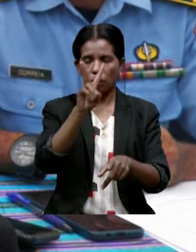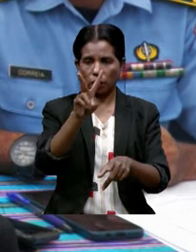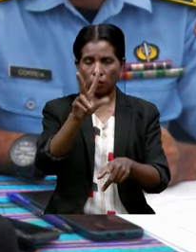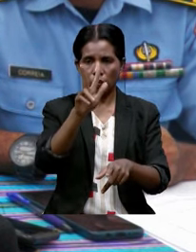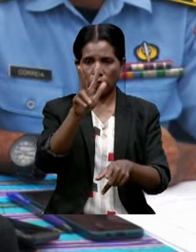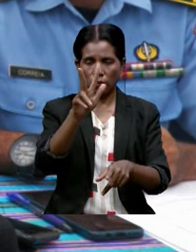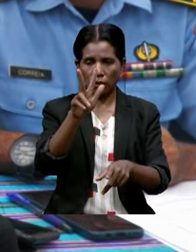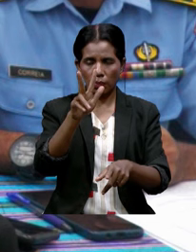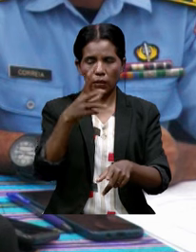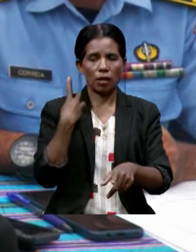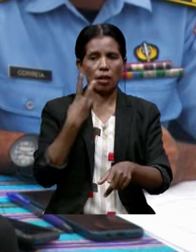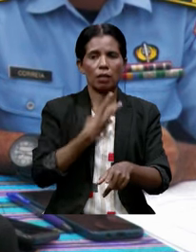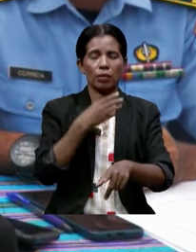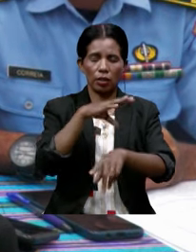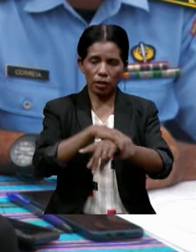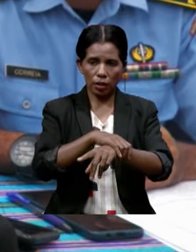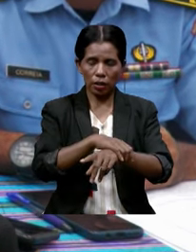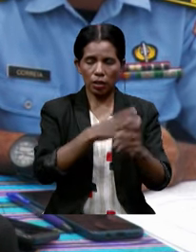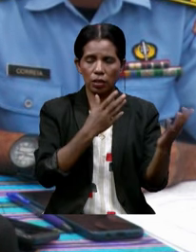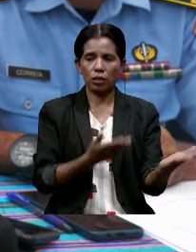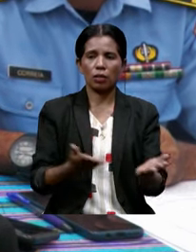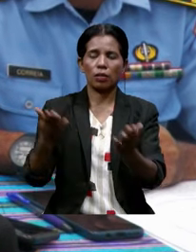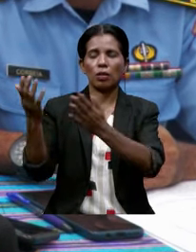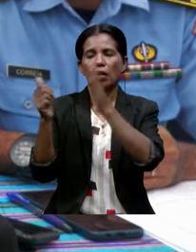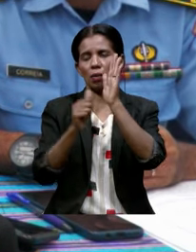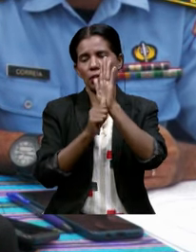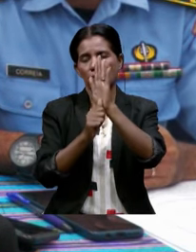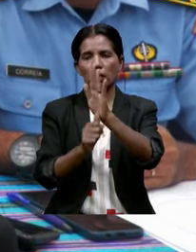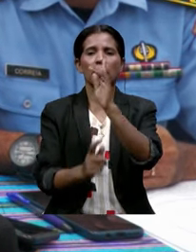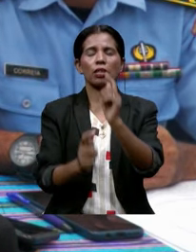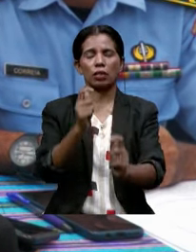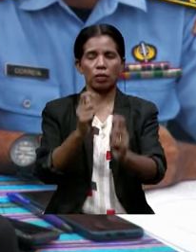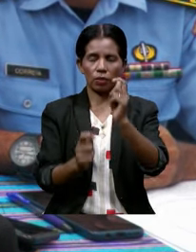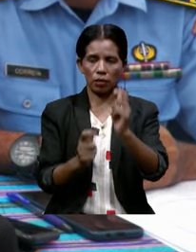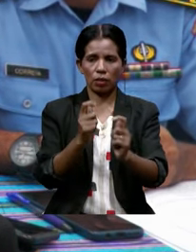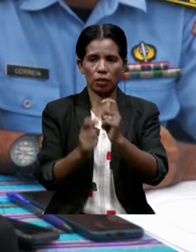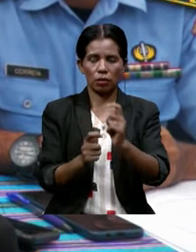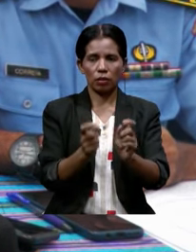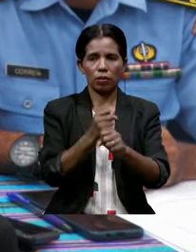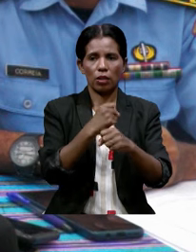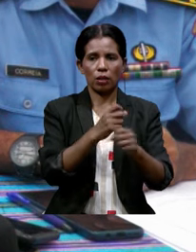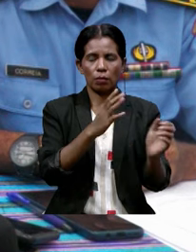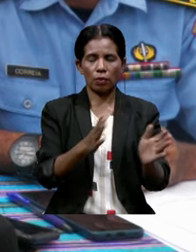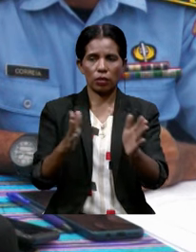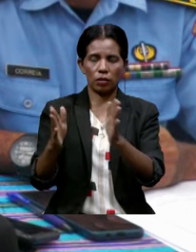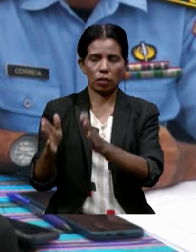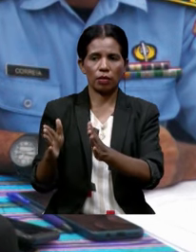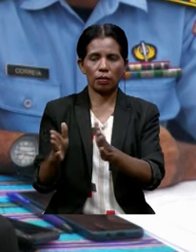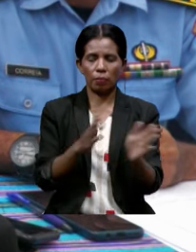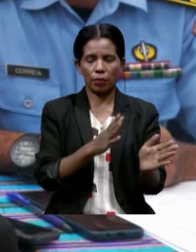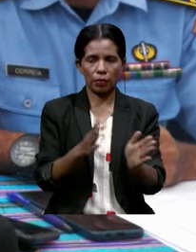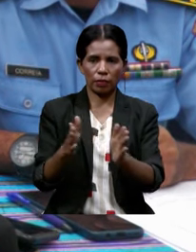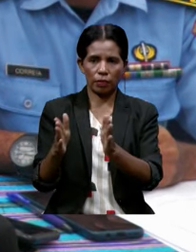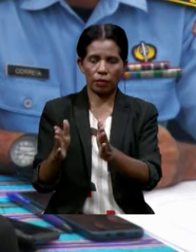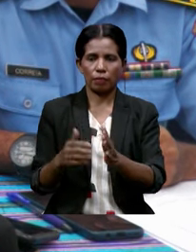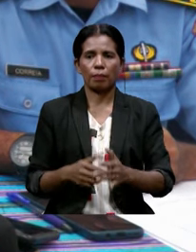assegura, e orcidamos se ele lhe vai apresentar em tribunal, para dejá-lo processo primeiro inteiro,